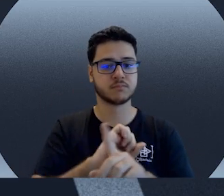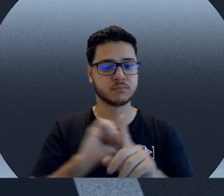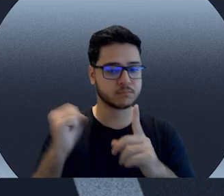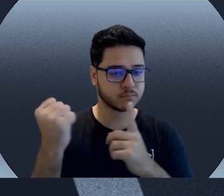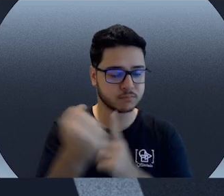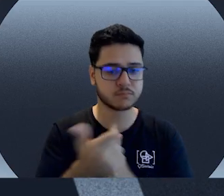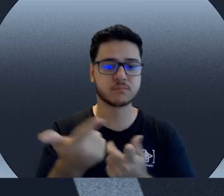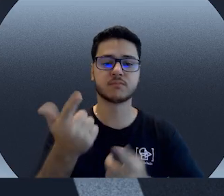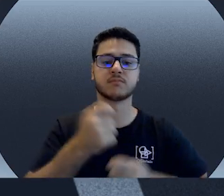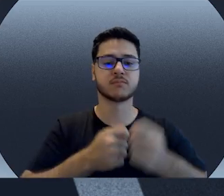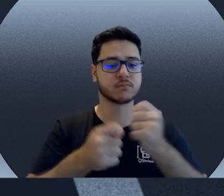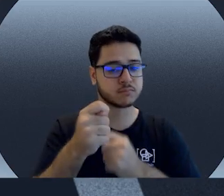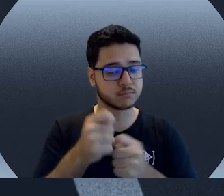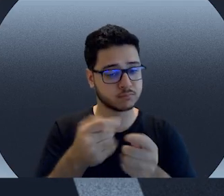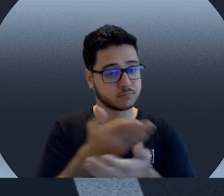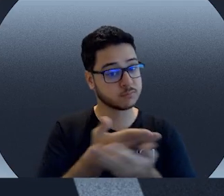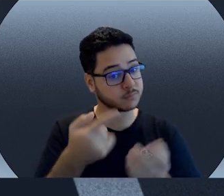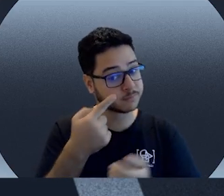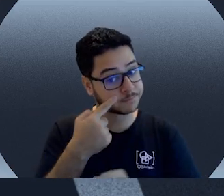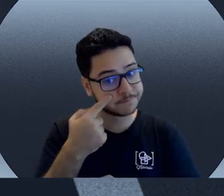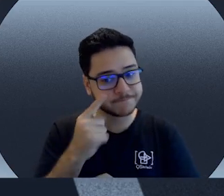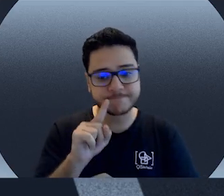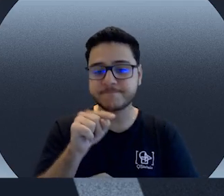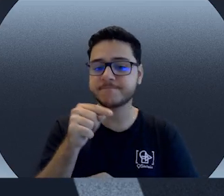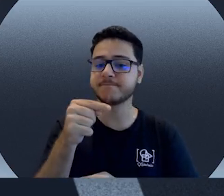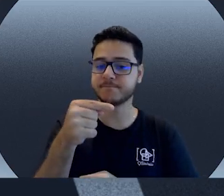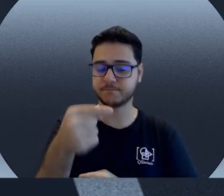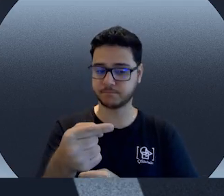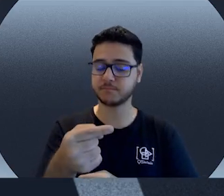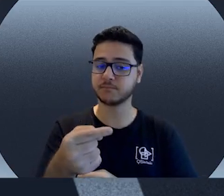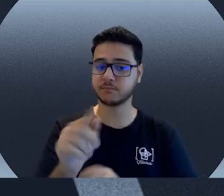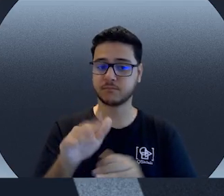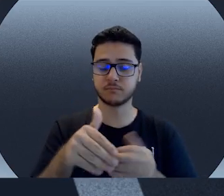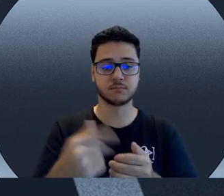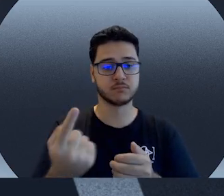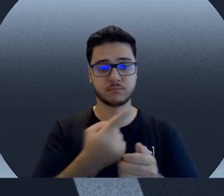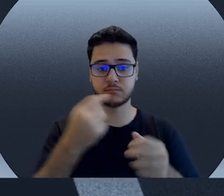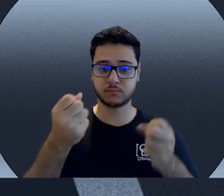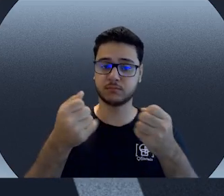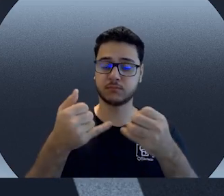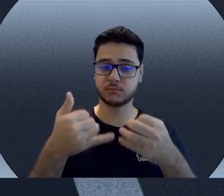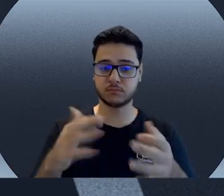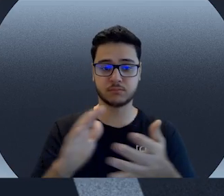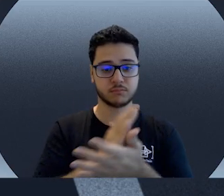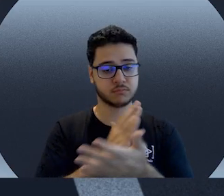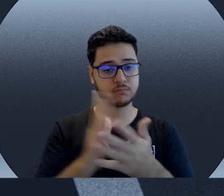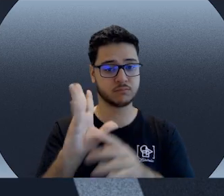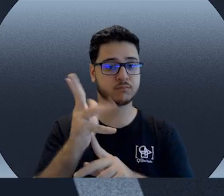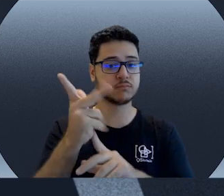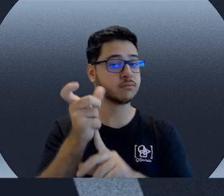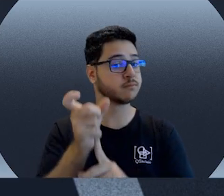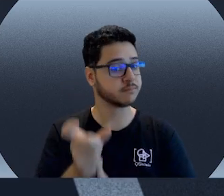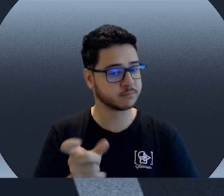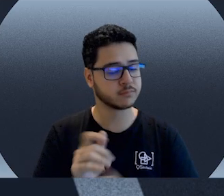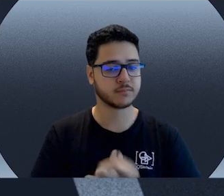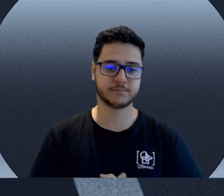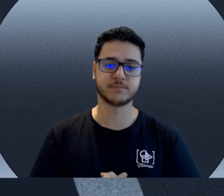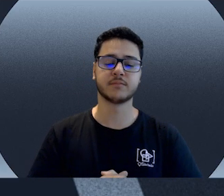sociais, ecológicas, como veremos adiante, né? Agora, no momento que nós iremos citar alguns artistas.